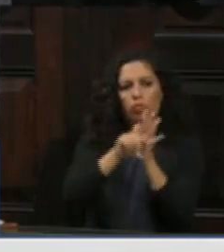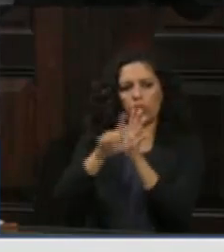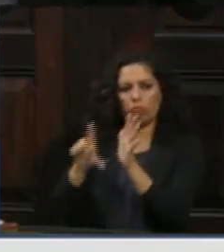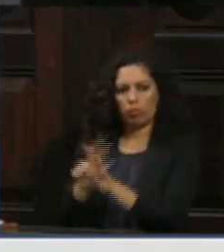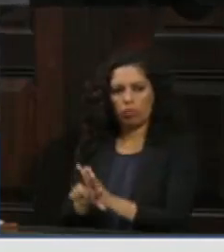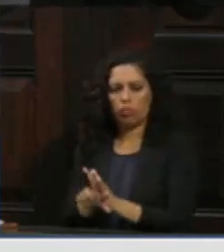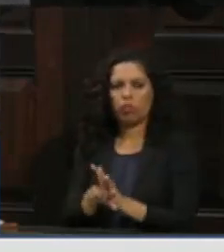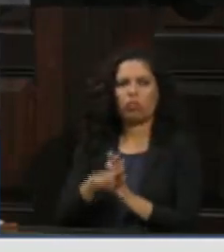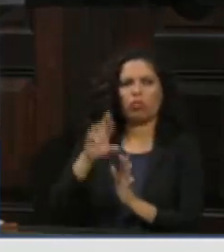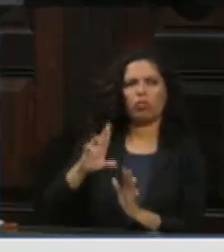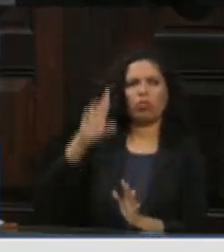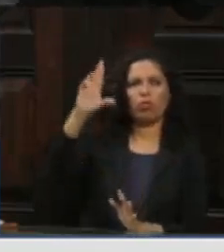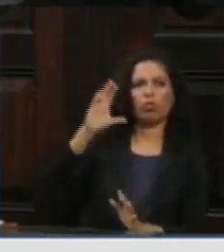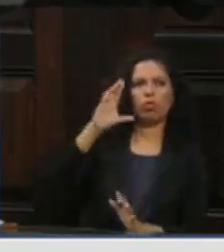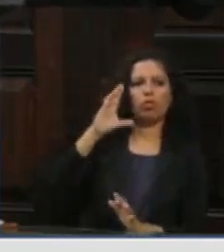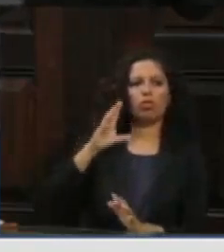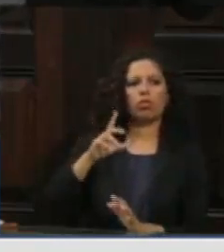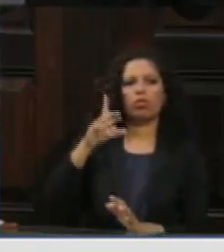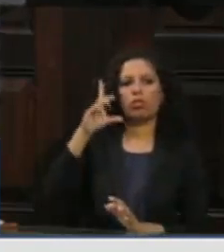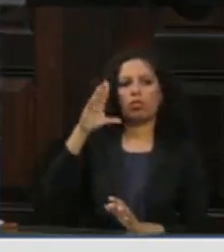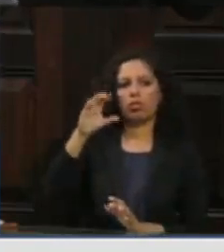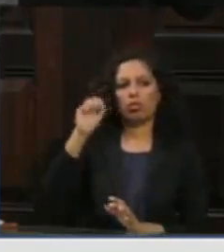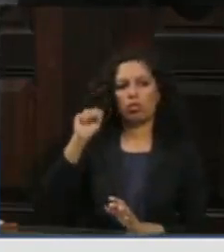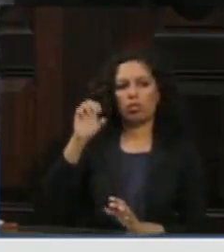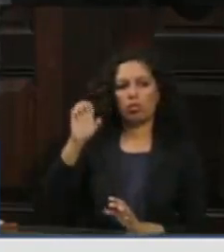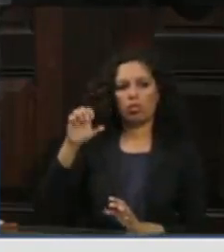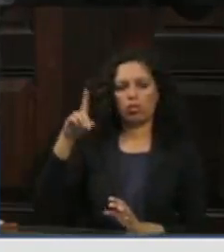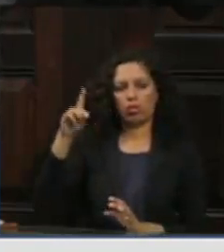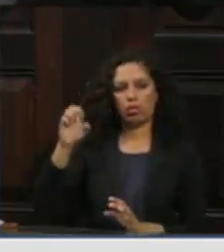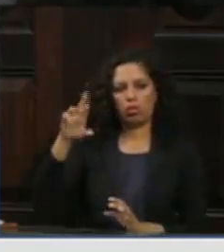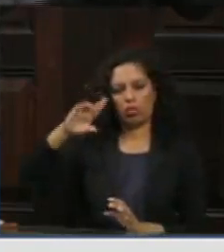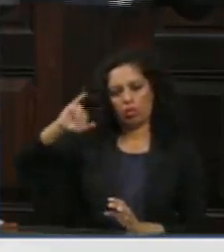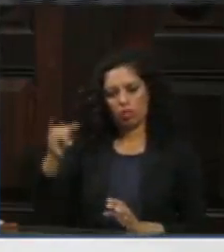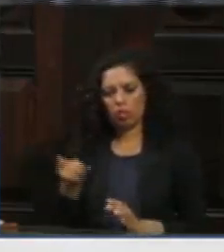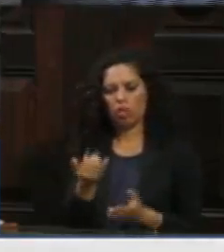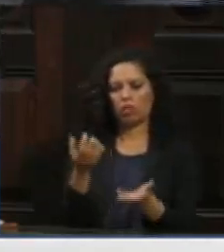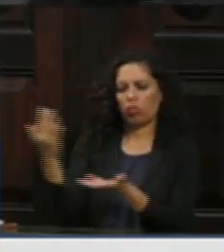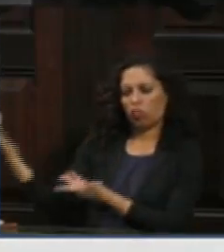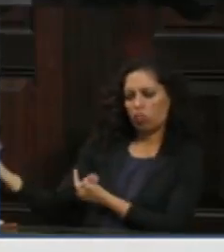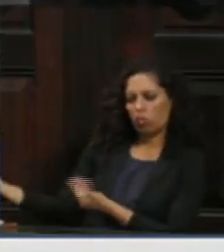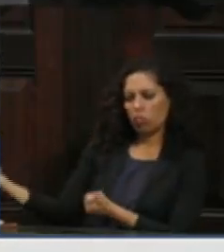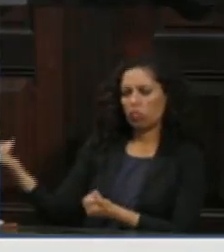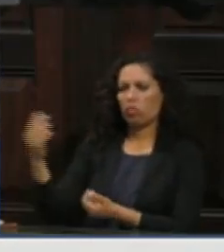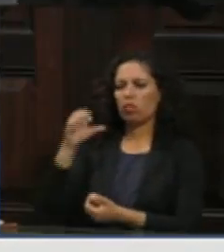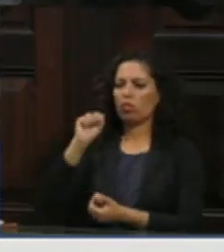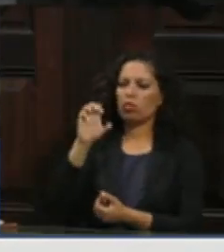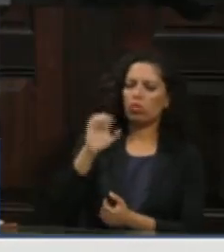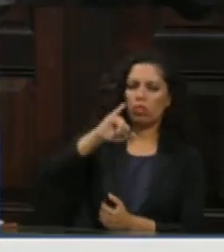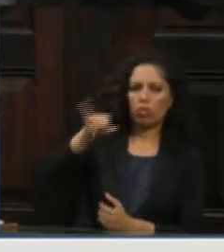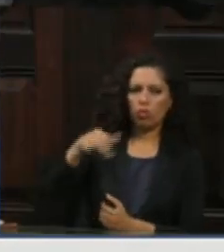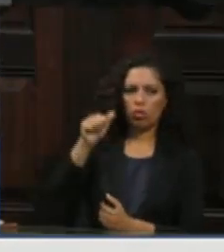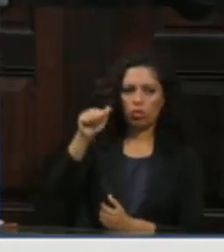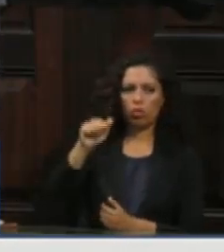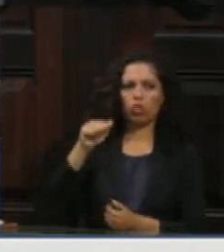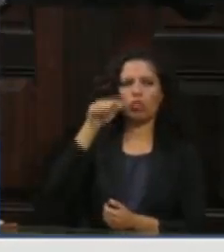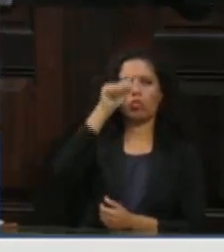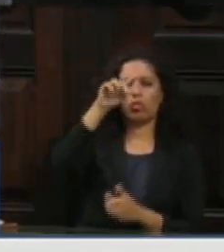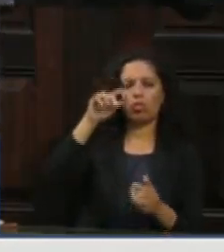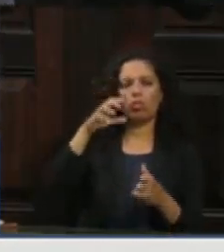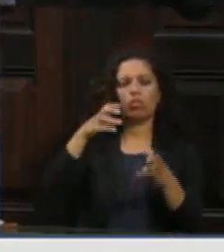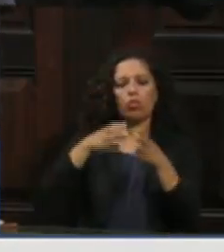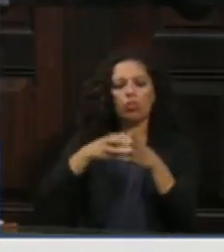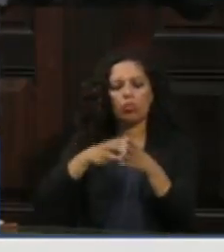minha autoria, e de autoria também do deputado Dr. Julianelli, deputado Flávio Serafini. Quero saudar